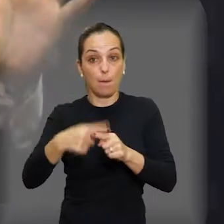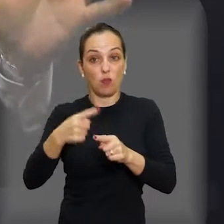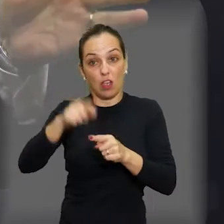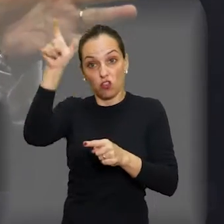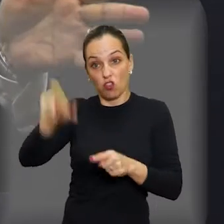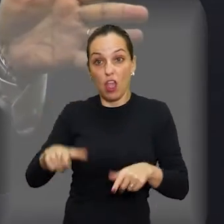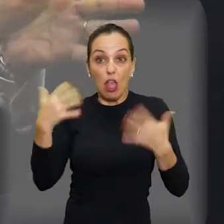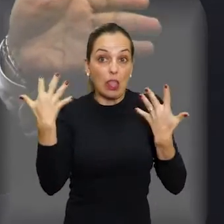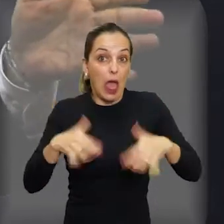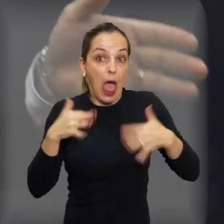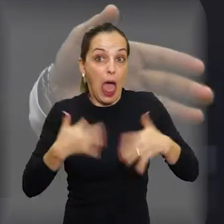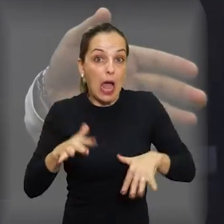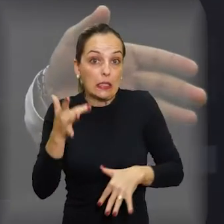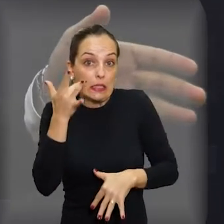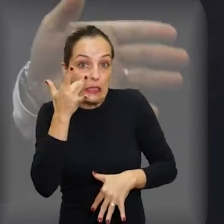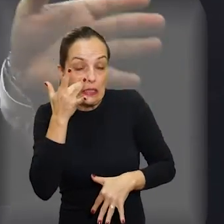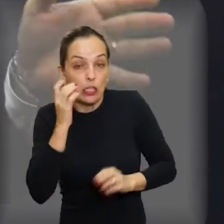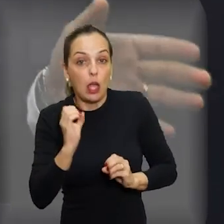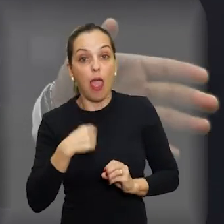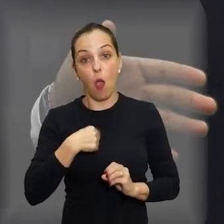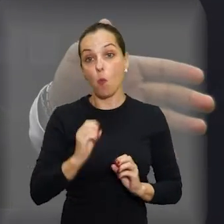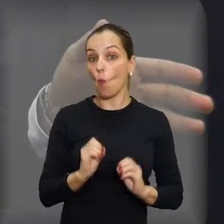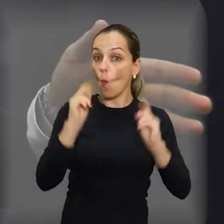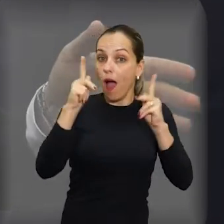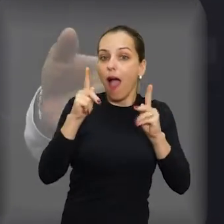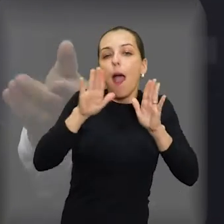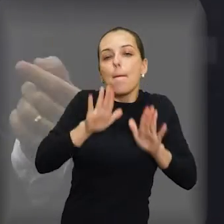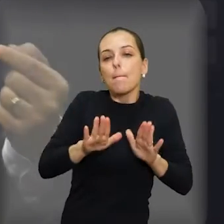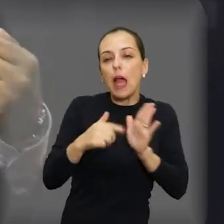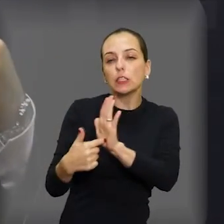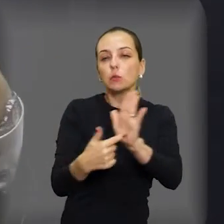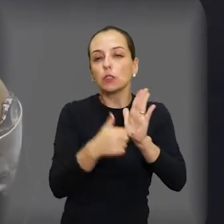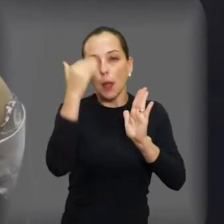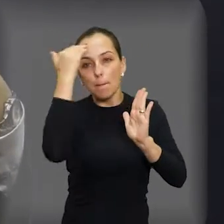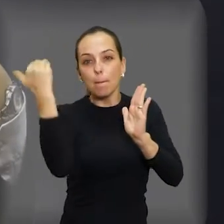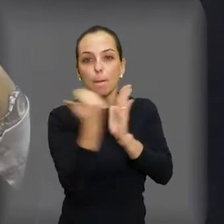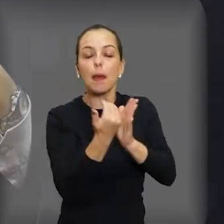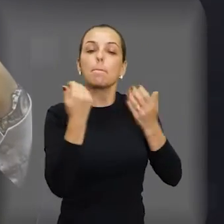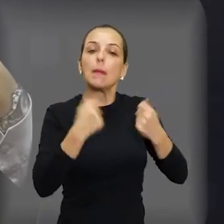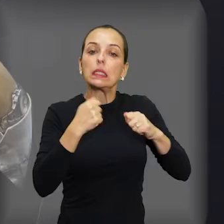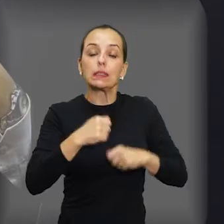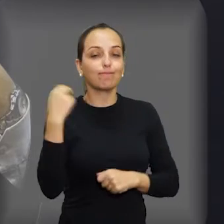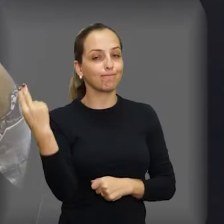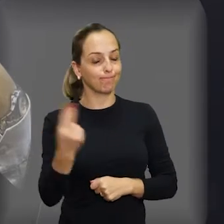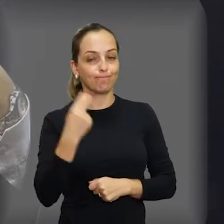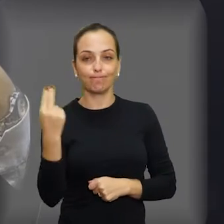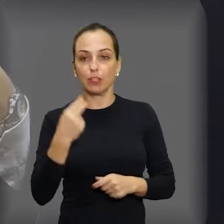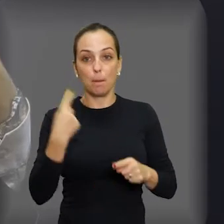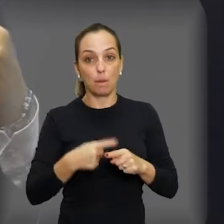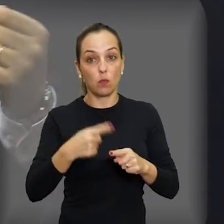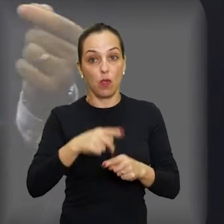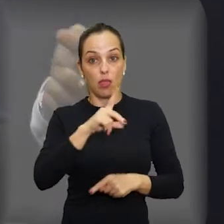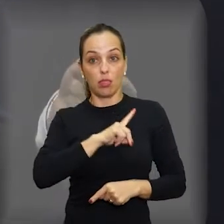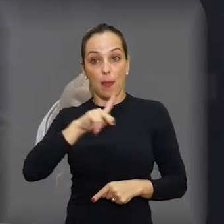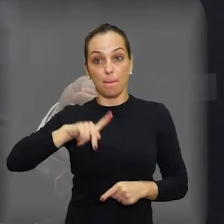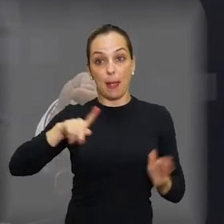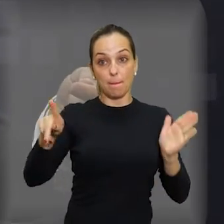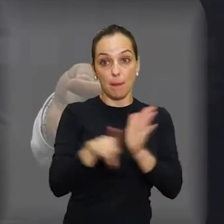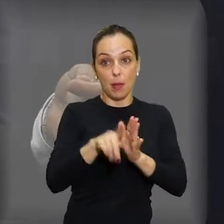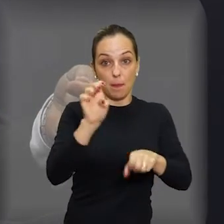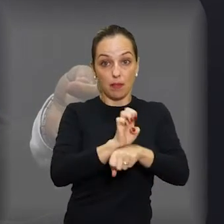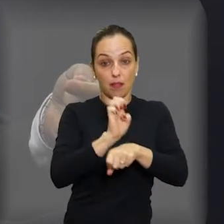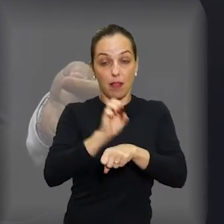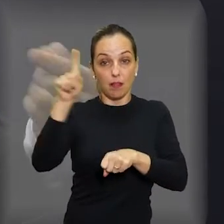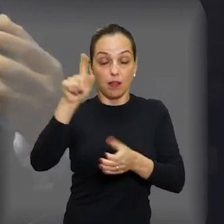fazer, porque a defensoria daquele estado disse que naquela cidade não vai atuar. O que a gente consegue muitas vezes é oficiar